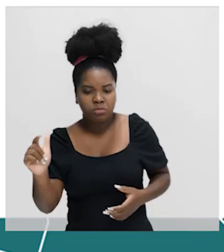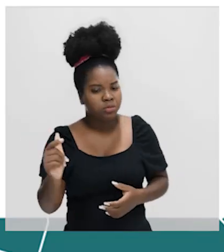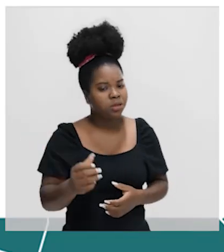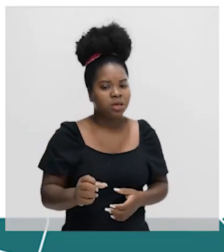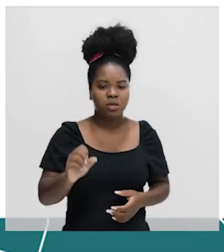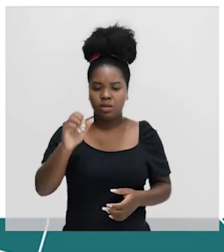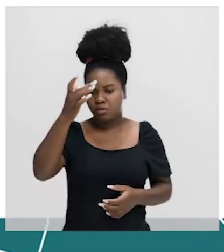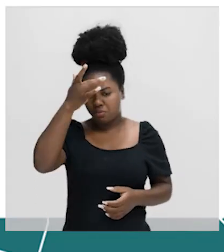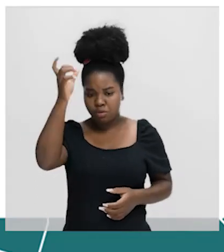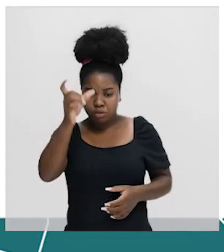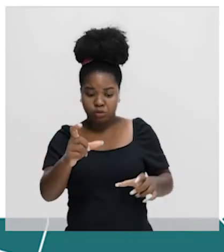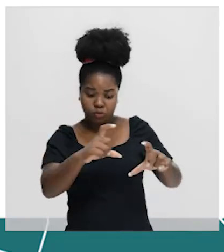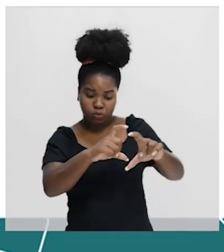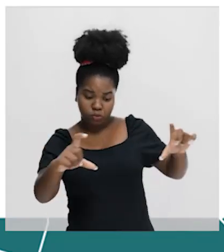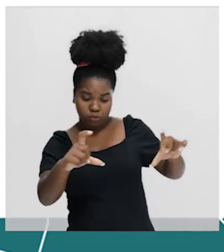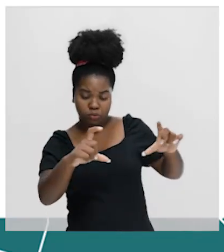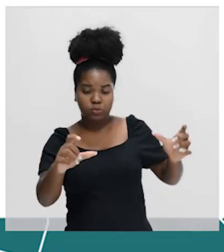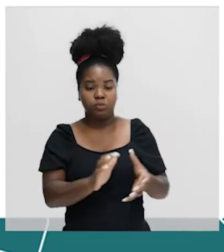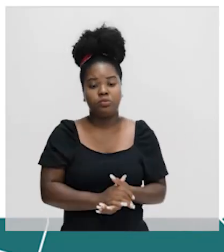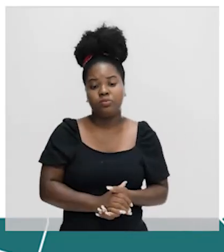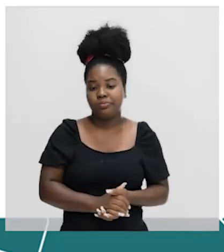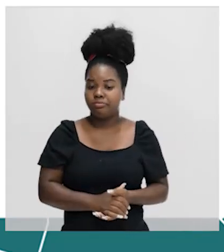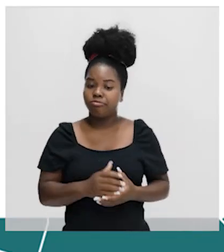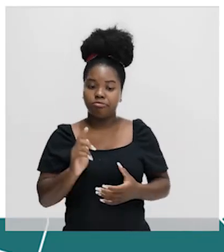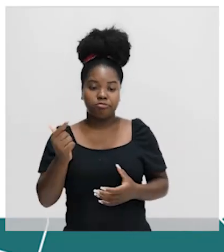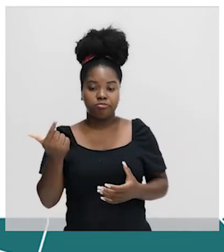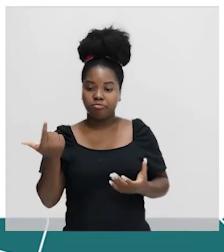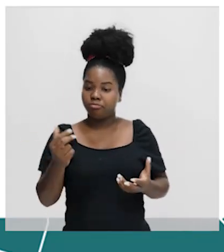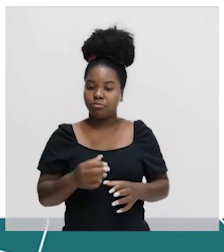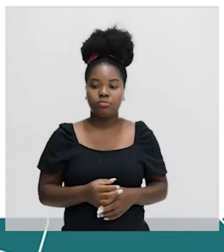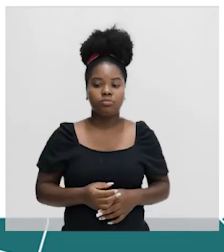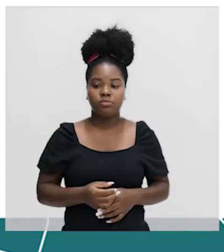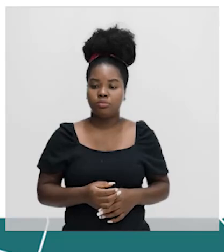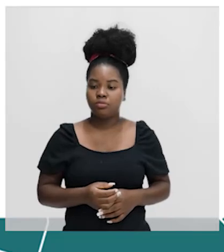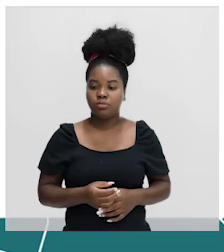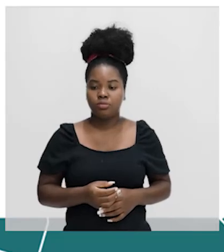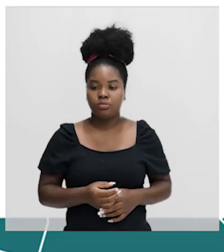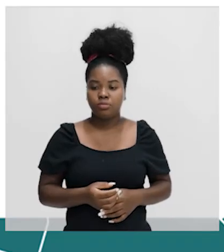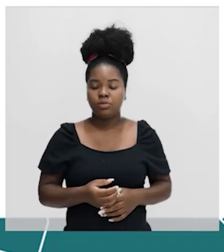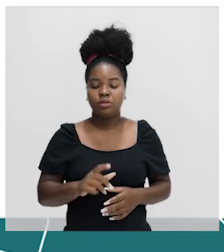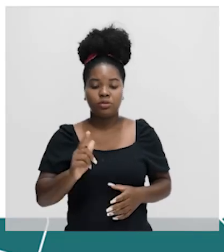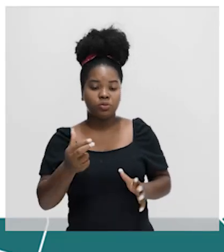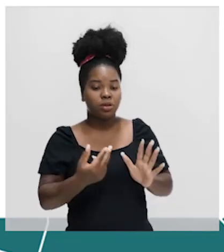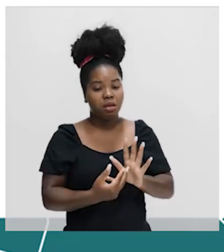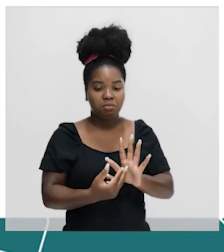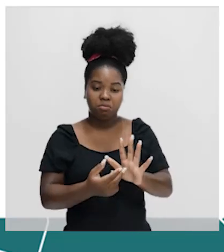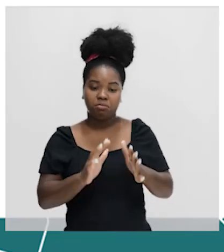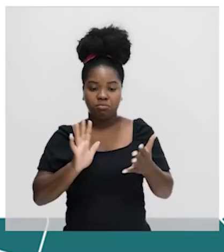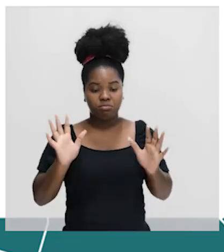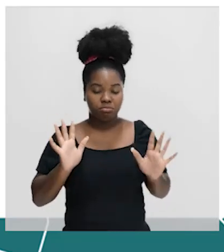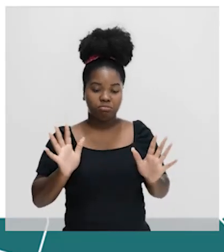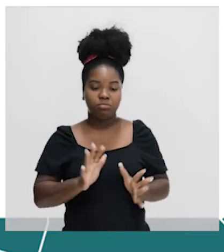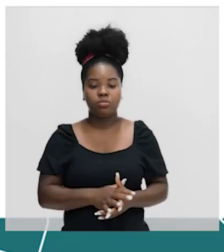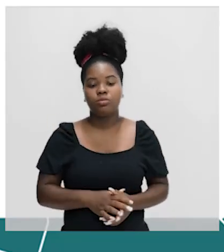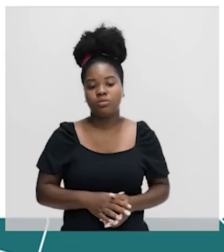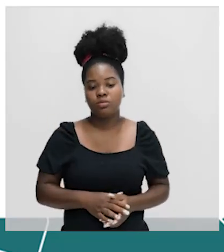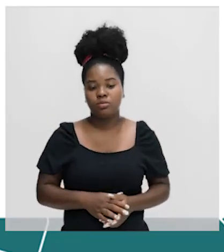sujeito. Ele é genérico, ou seja, ele é vago. Não está se referindo a um sujeito específico. Ele